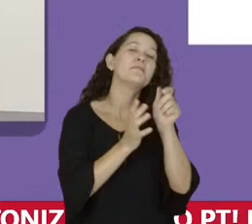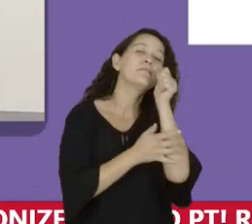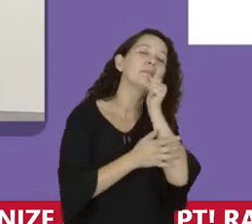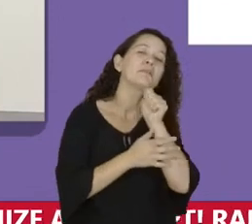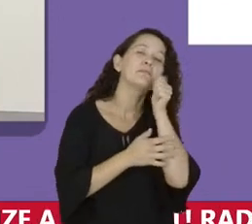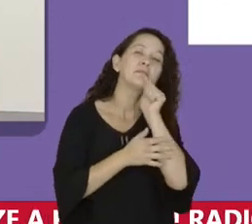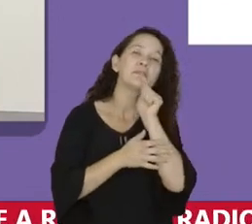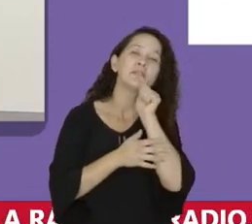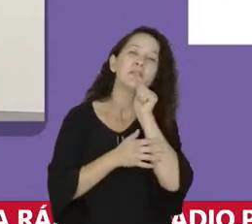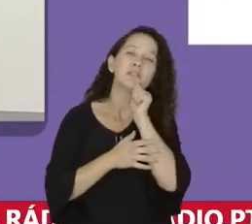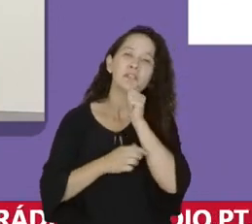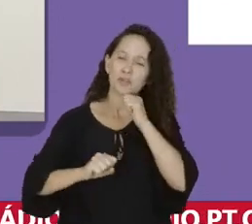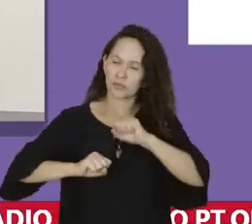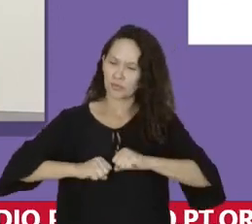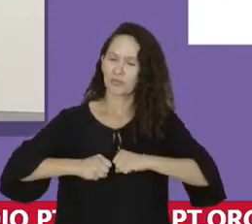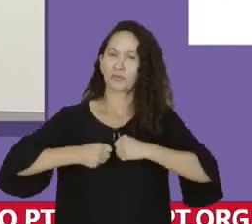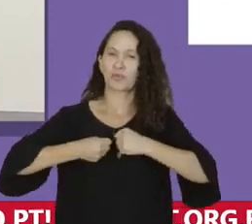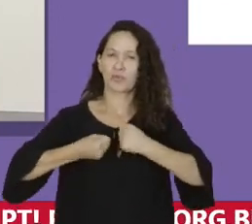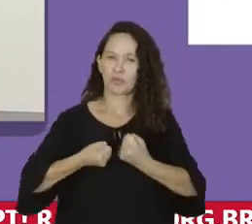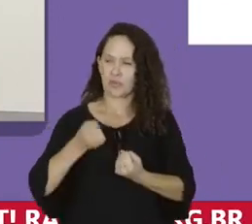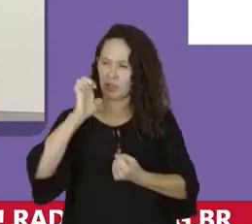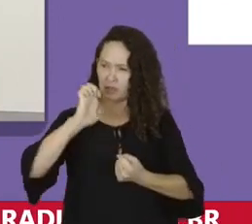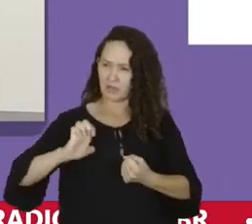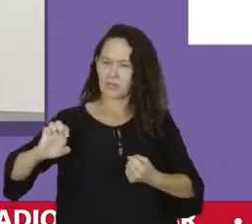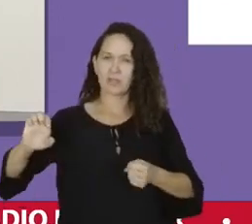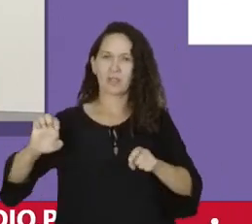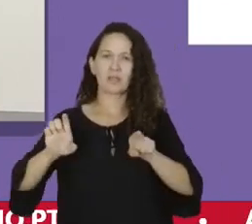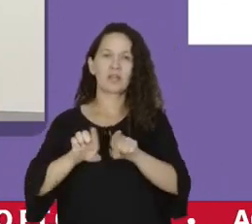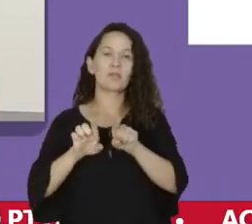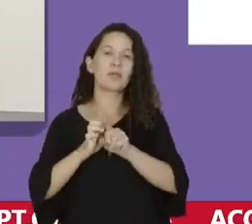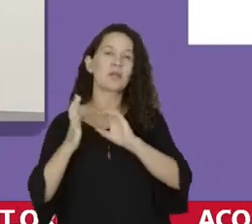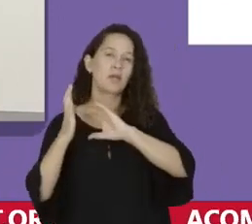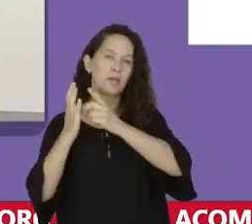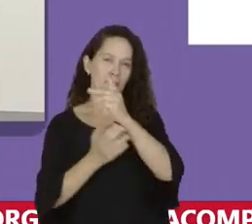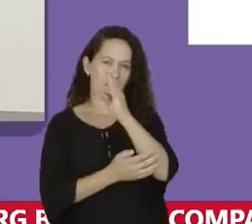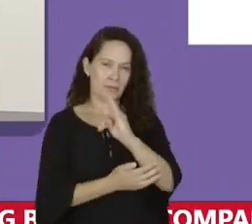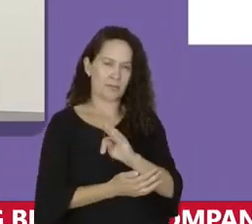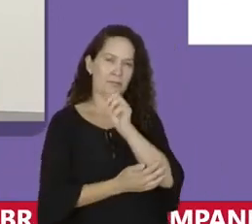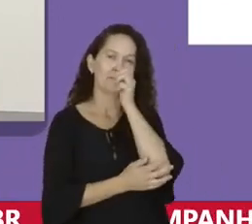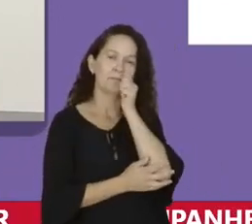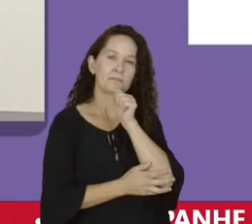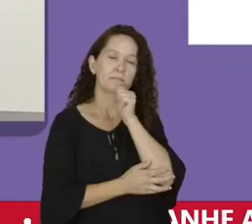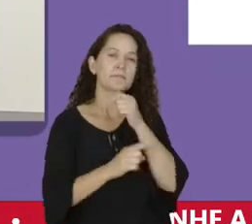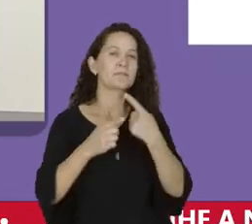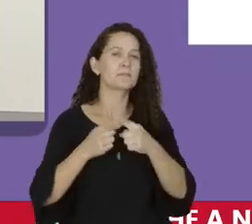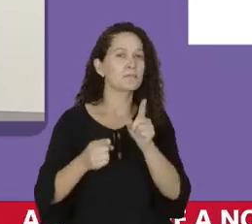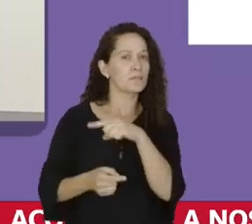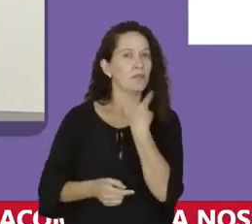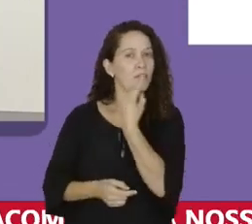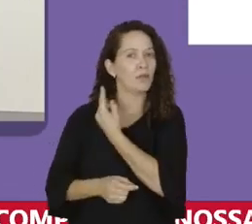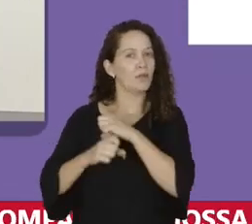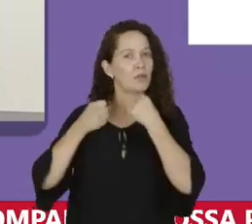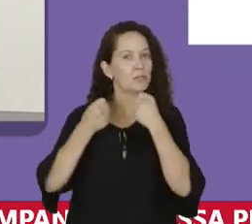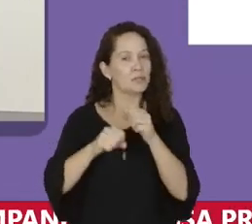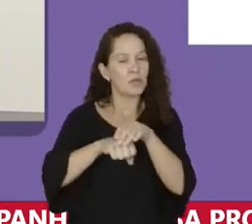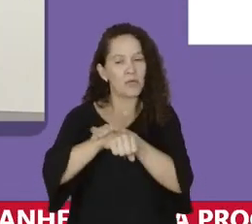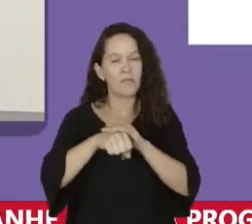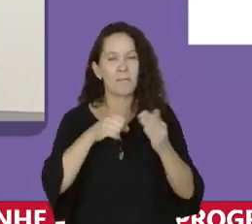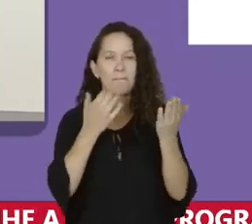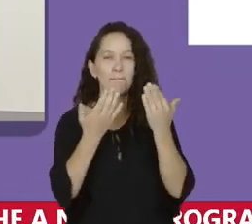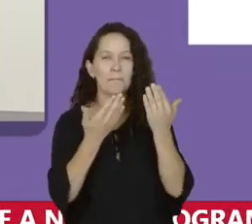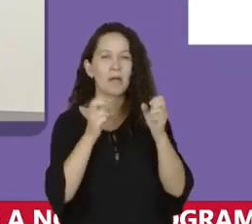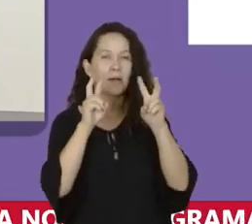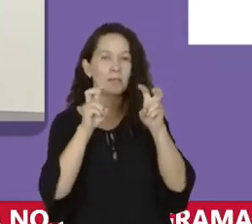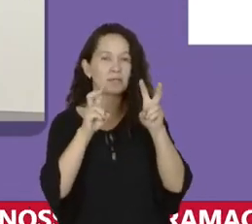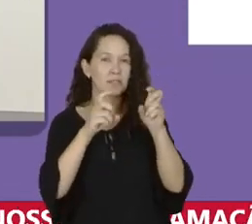mulheres progressistas, para as mulheres de esquerda e para as mulheres do PT. Por quê? Porque nós precisamos conversar